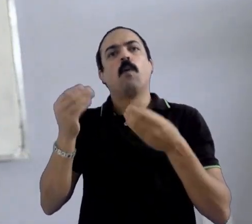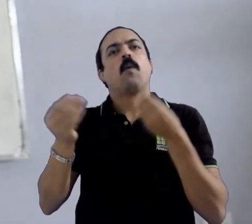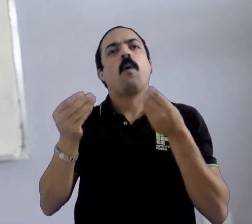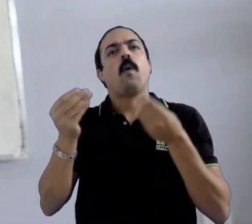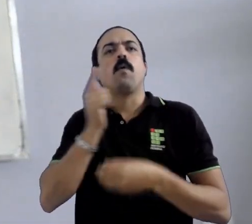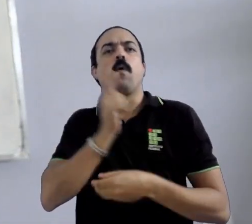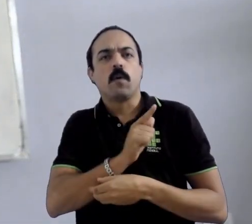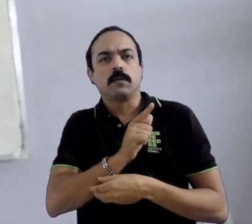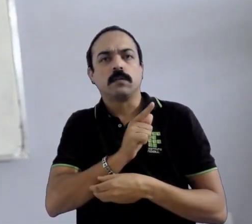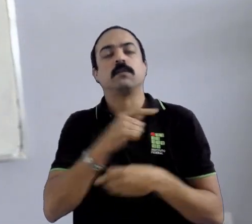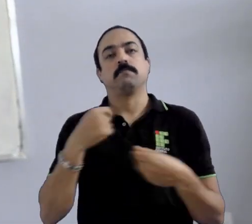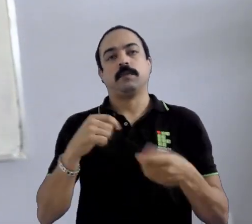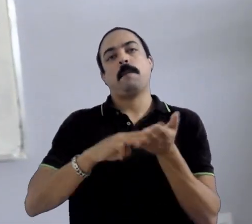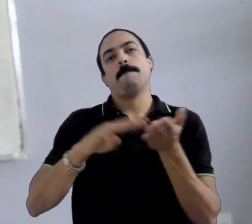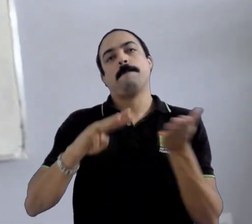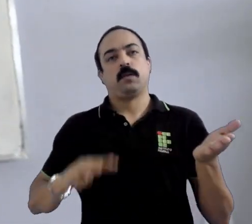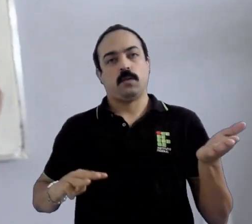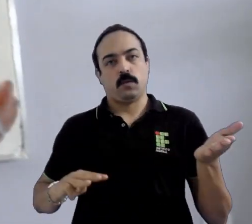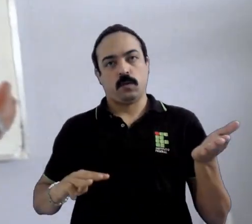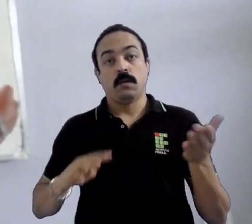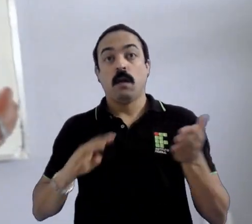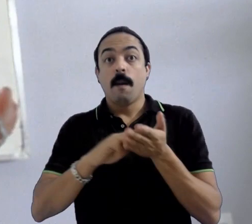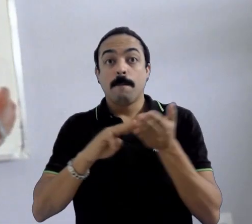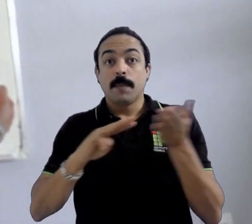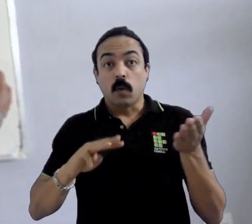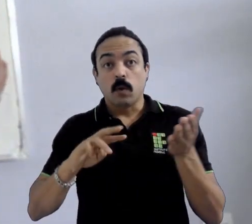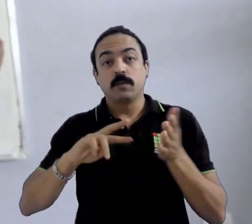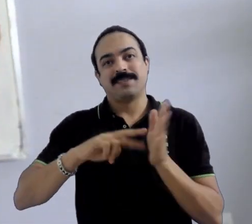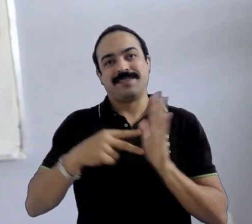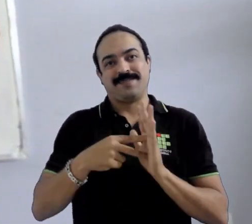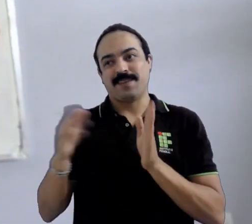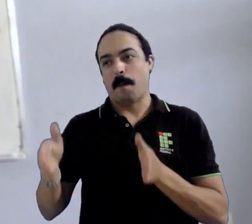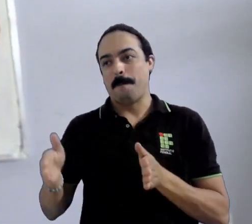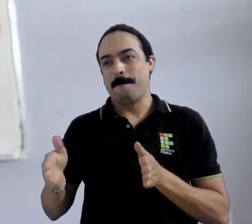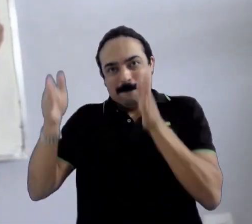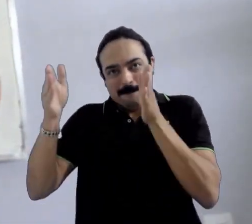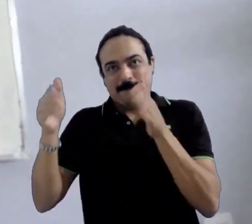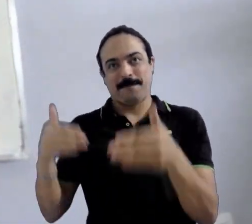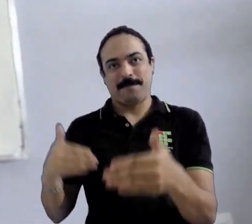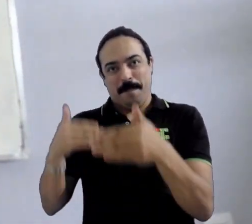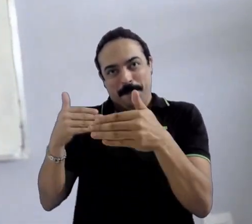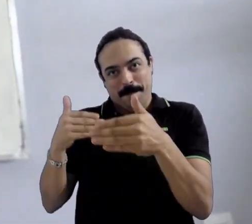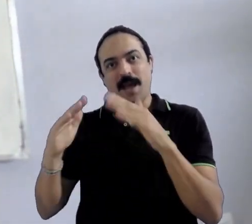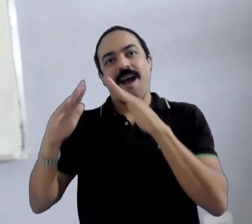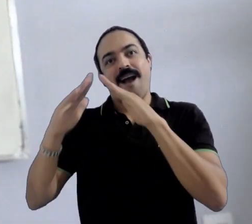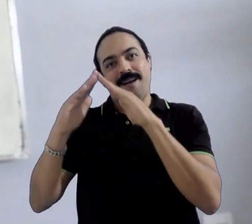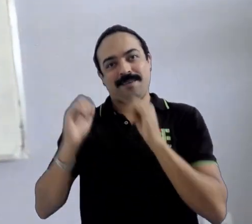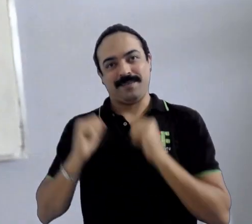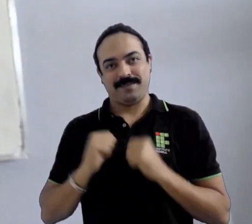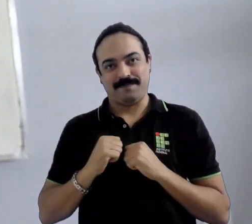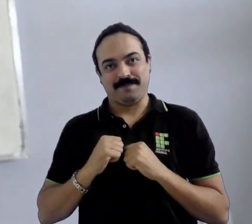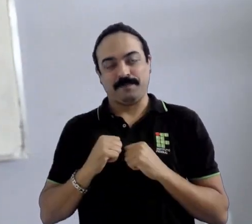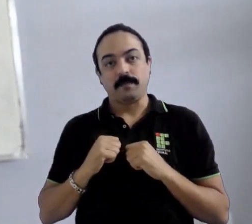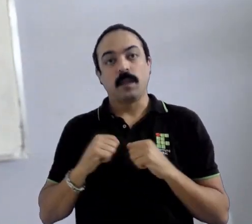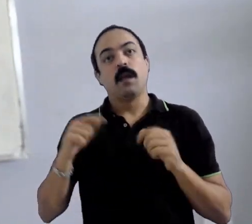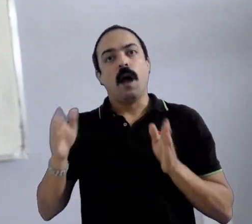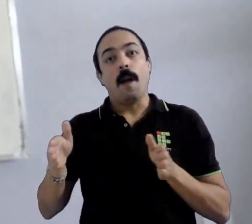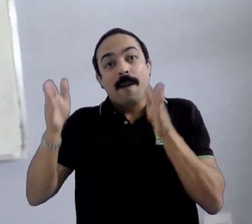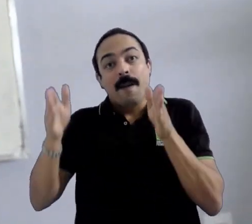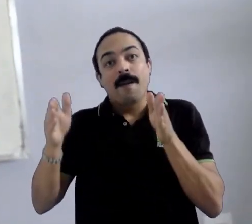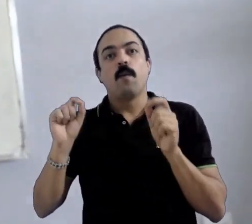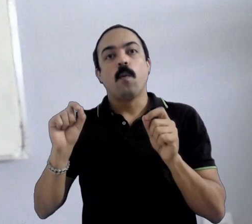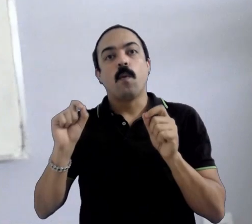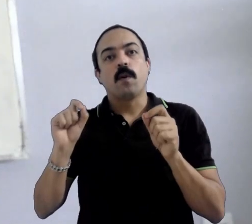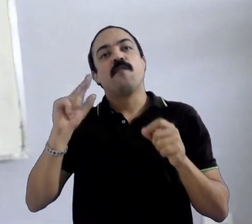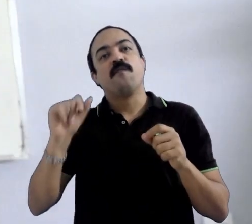metodologia, que seriam as paredes. Essas paredes, elas vão dizer como a reunião vai